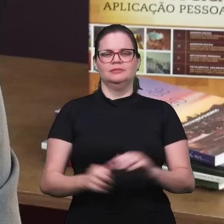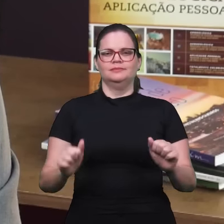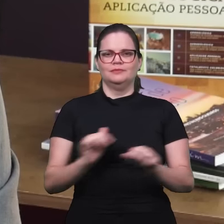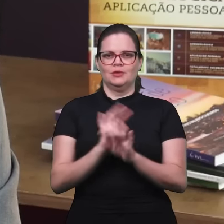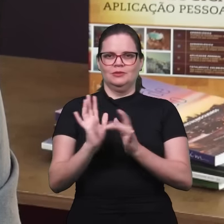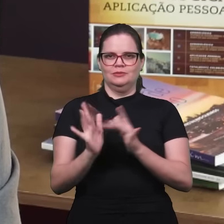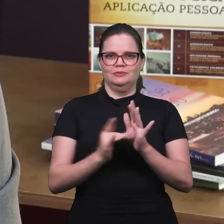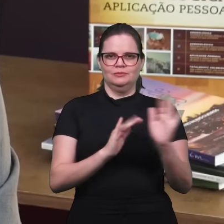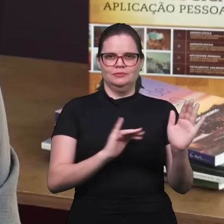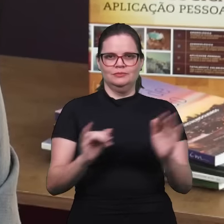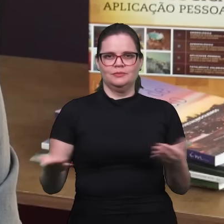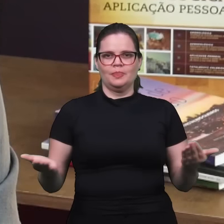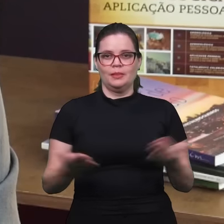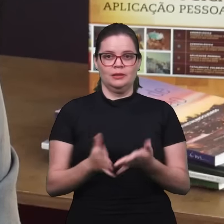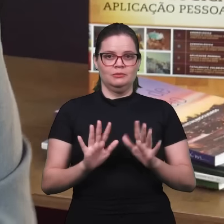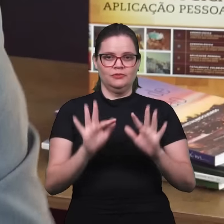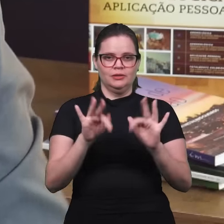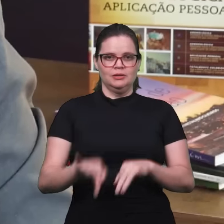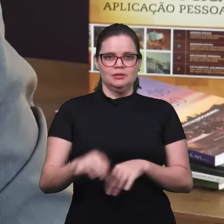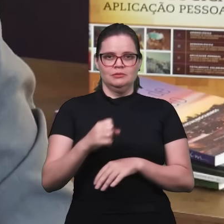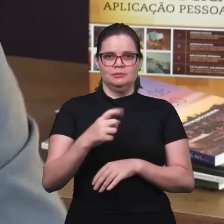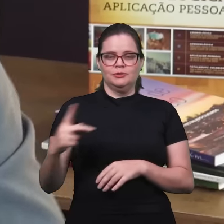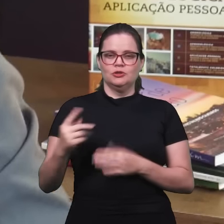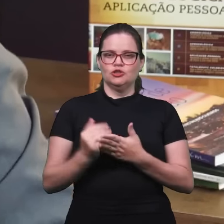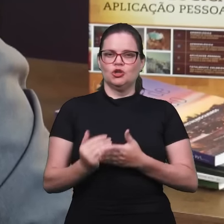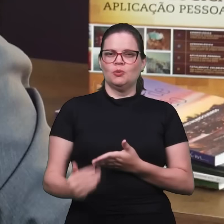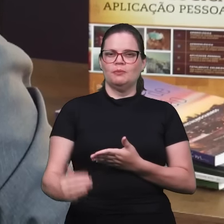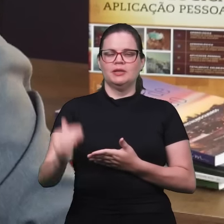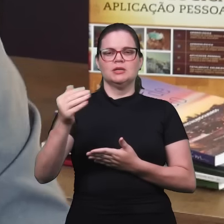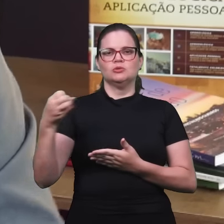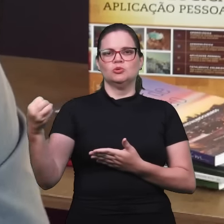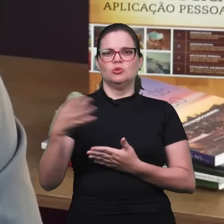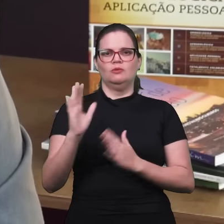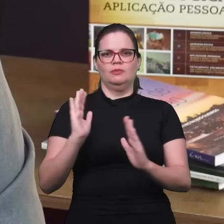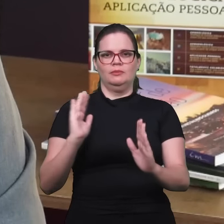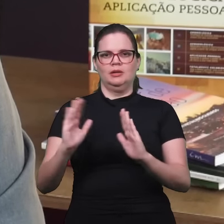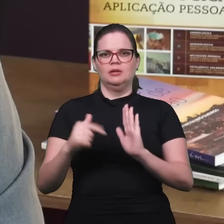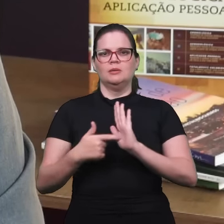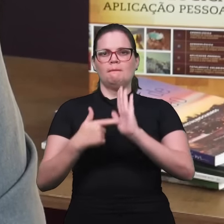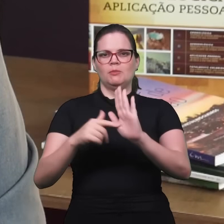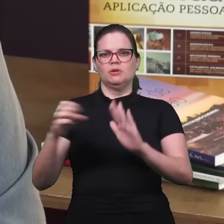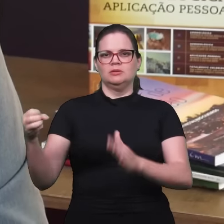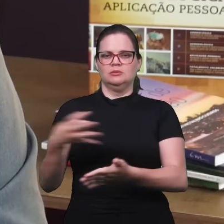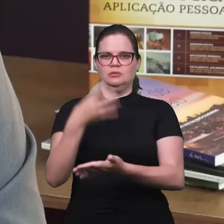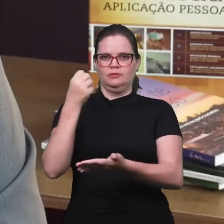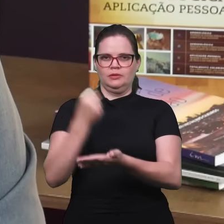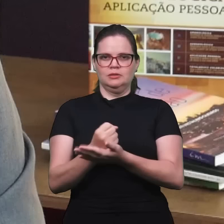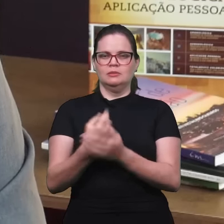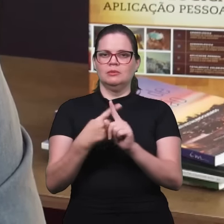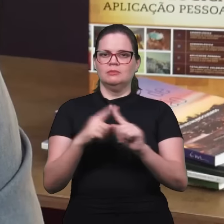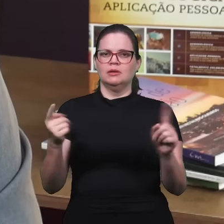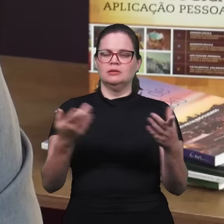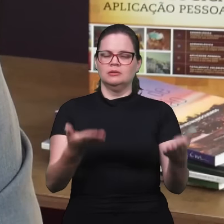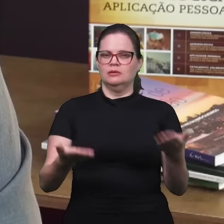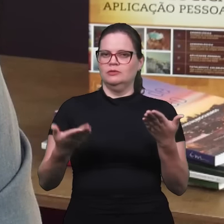estamos encerrando o nosso episódio, né, dando início nesse episódio com a cronologia do Novo Testamento. Nós te convidamos